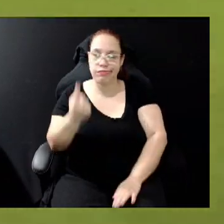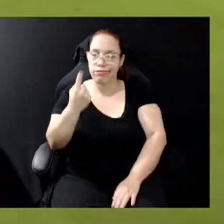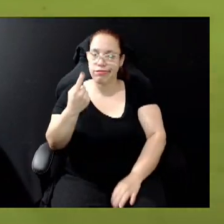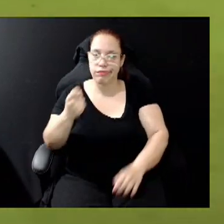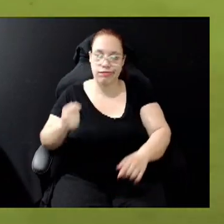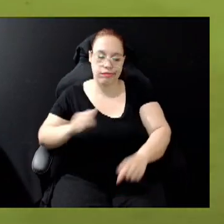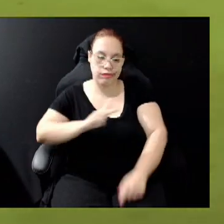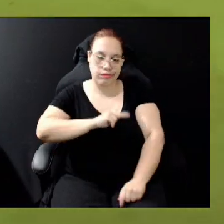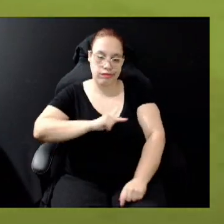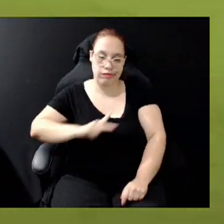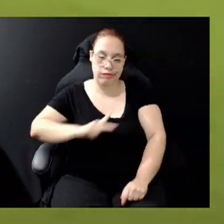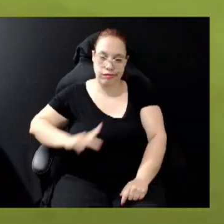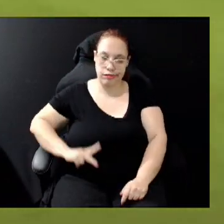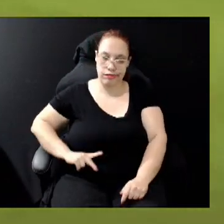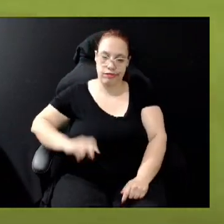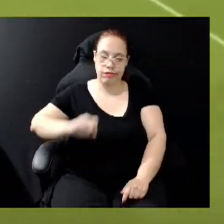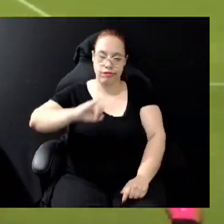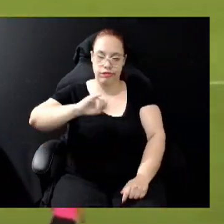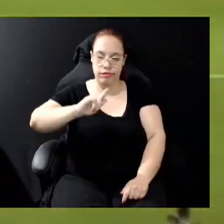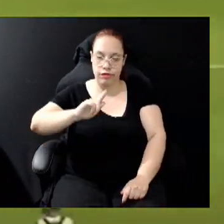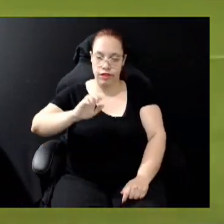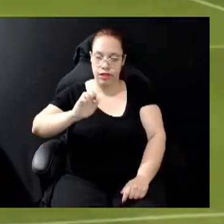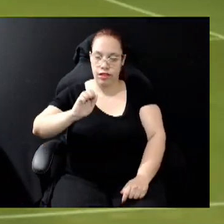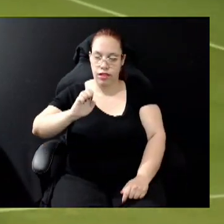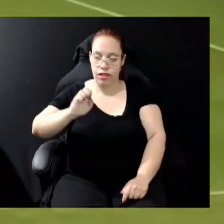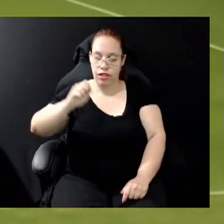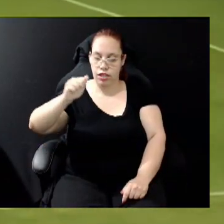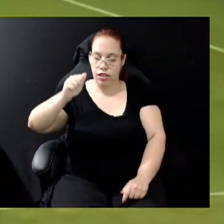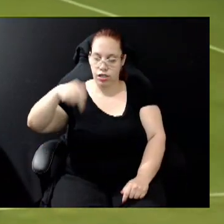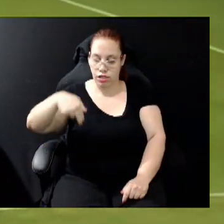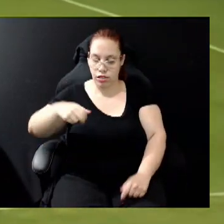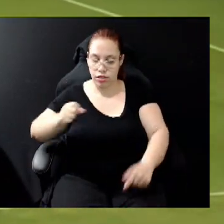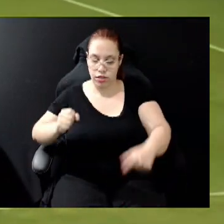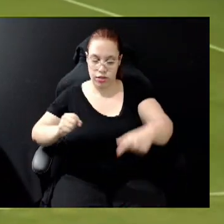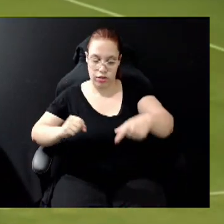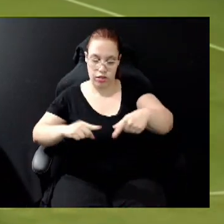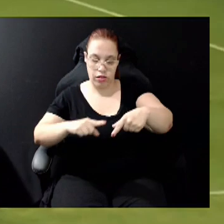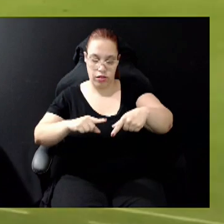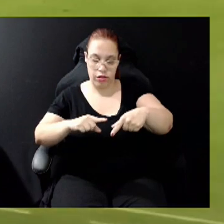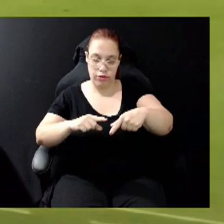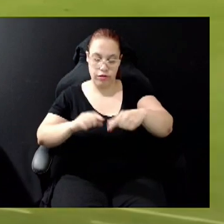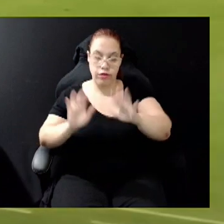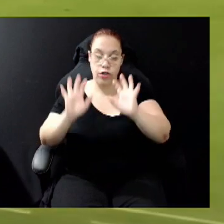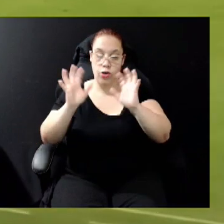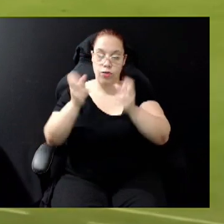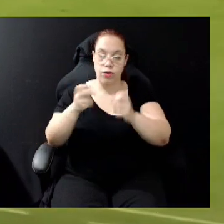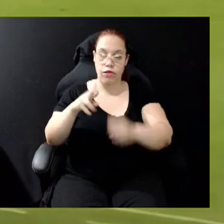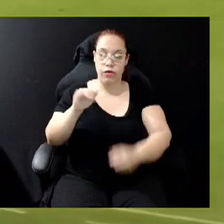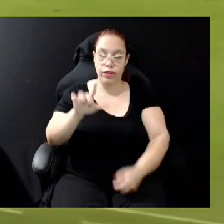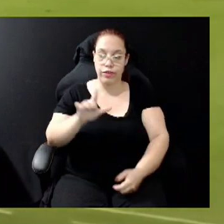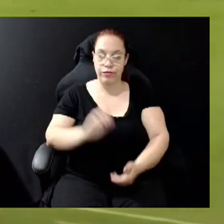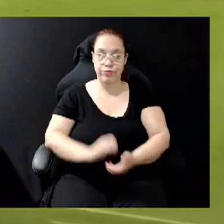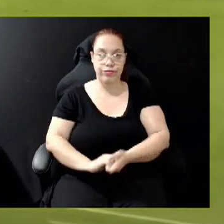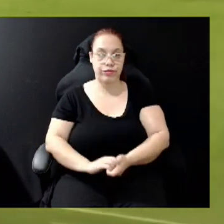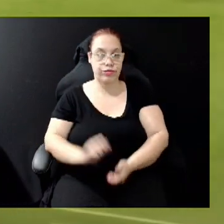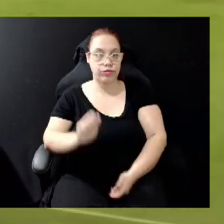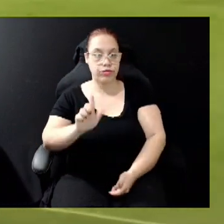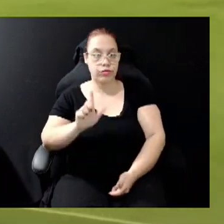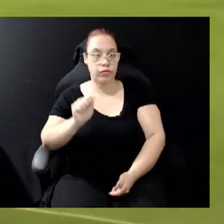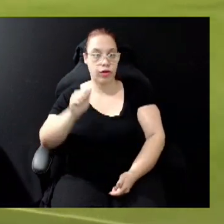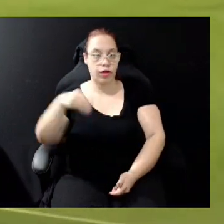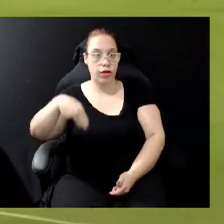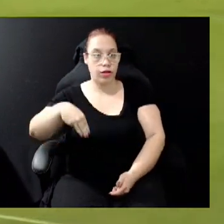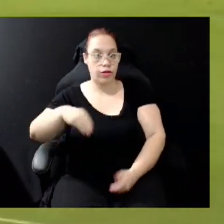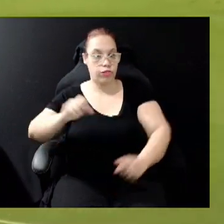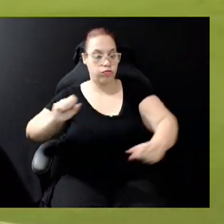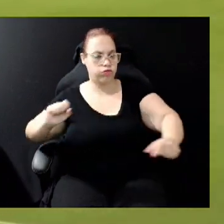foi com Jean Dias, que finalizou de longe, mas nos braços de Rafael. Alan Franco de cabeça obrigou o